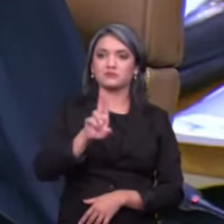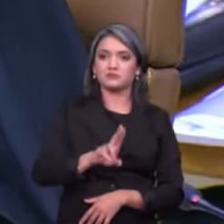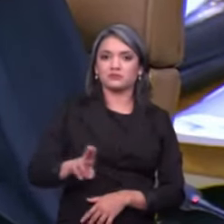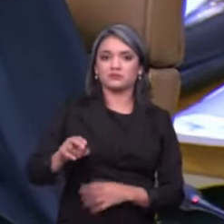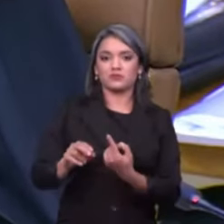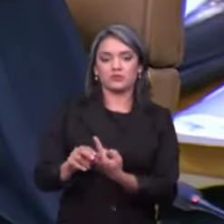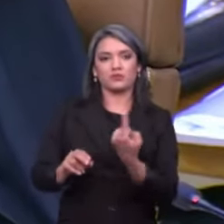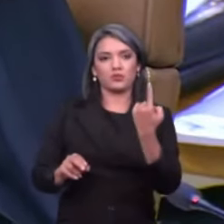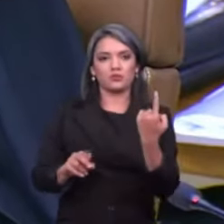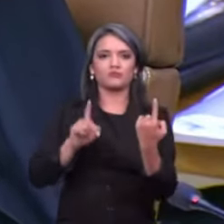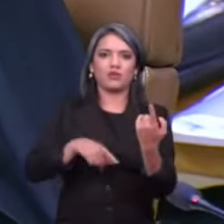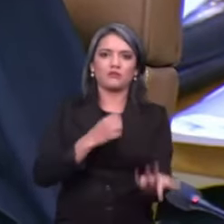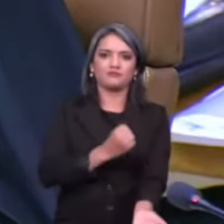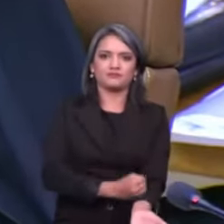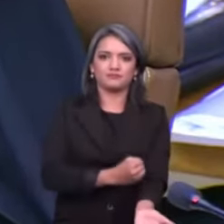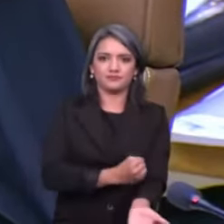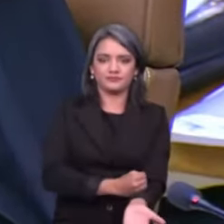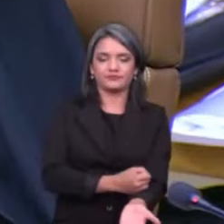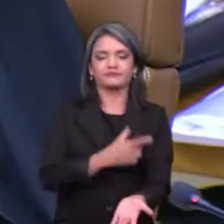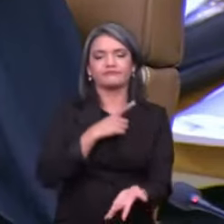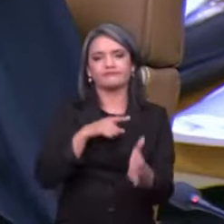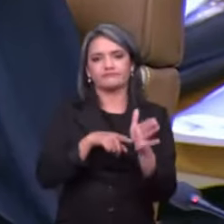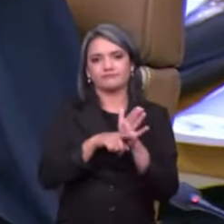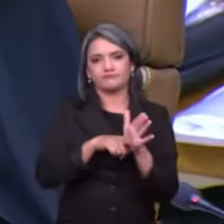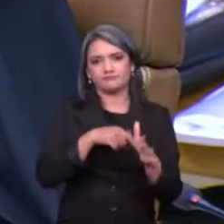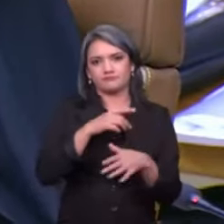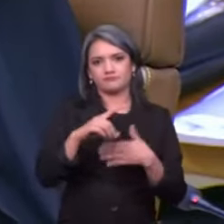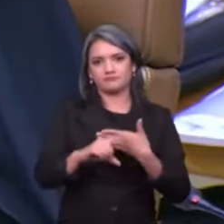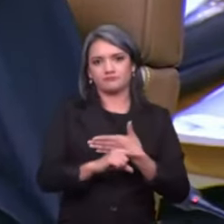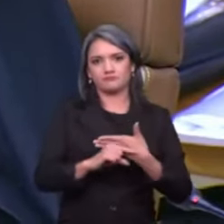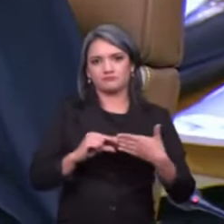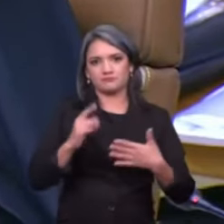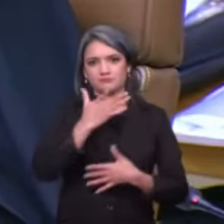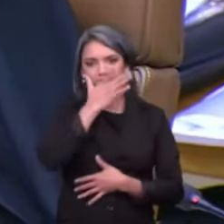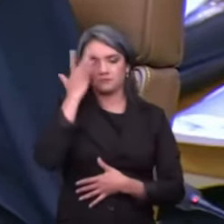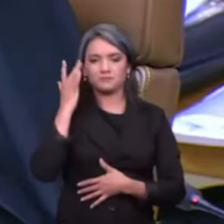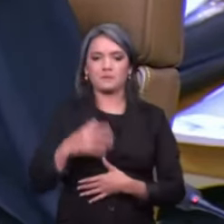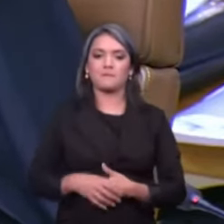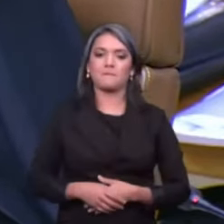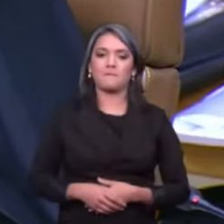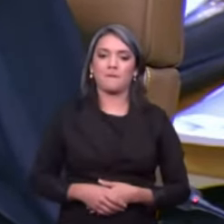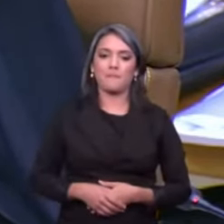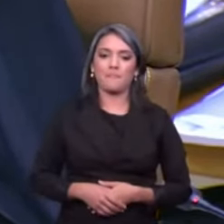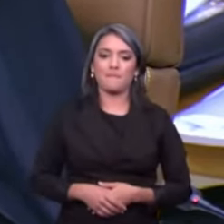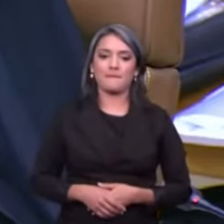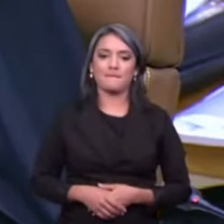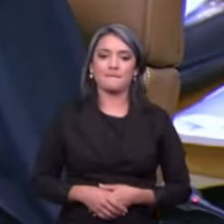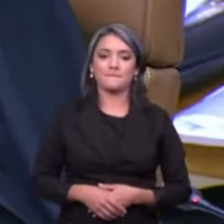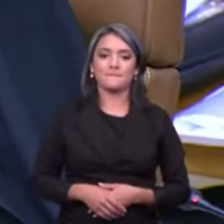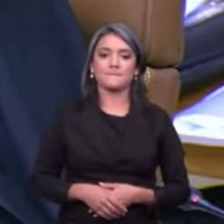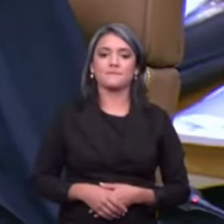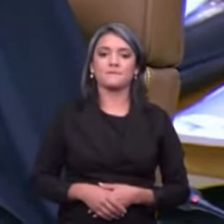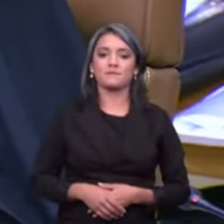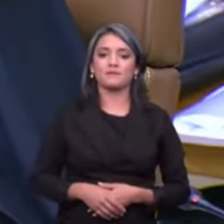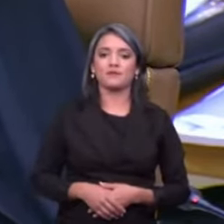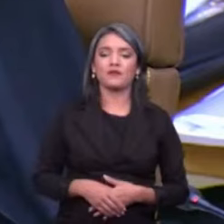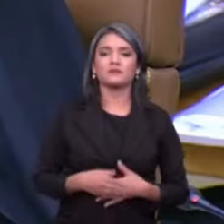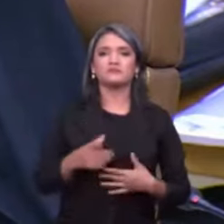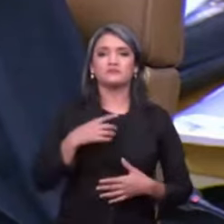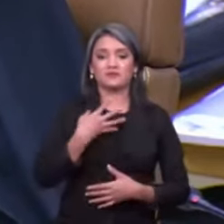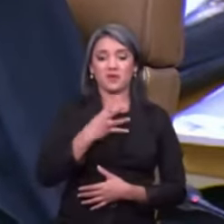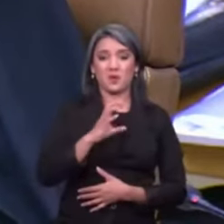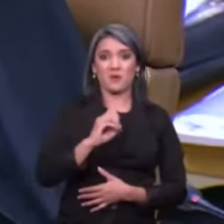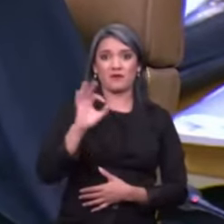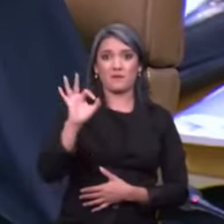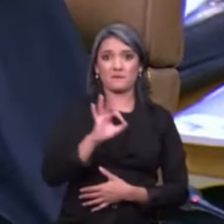em algum momento. Ribeiro, 2005, Ferguson e Howard, 2000. Segundo o último LENAD, quase 40%